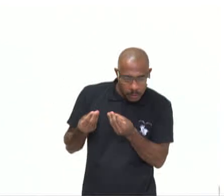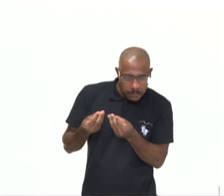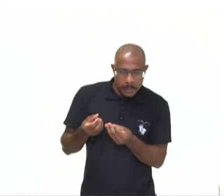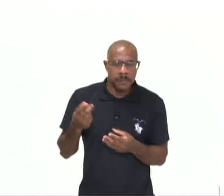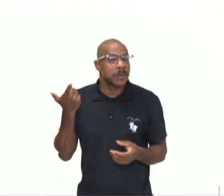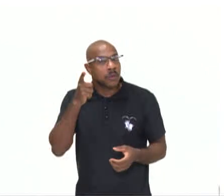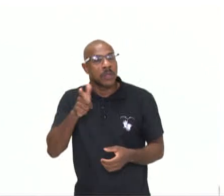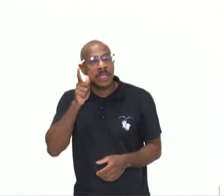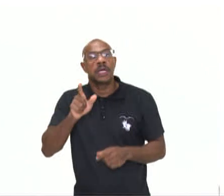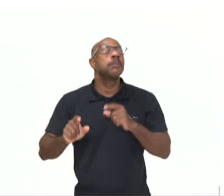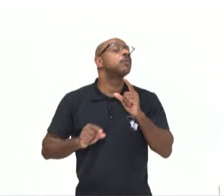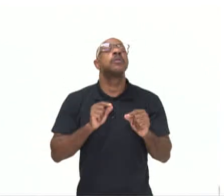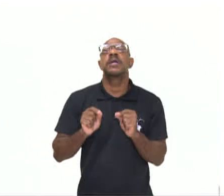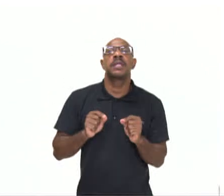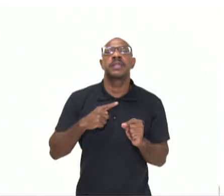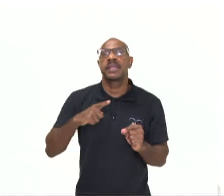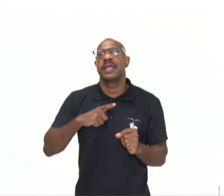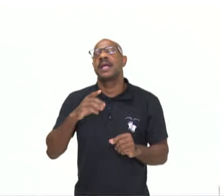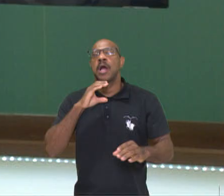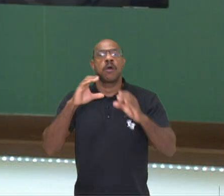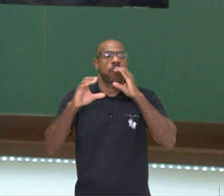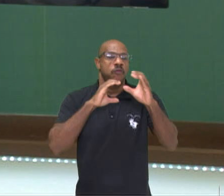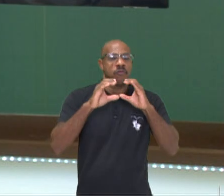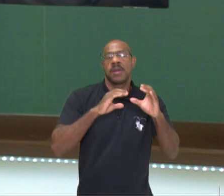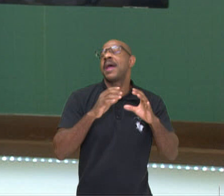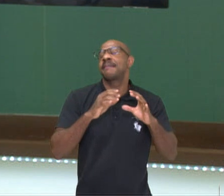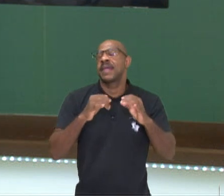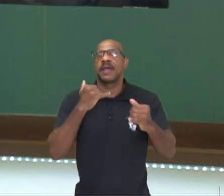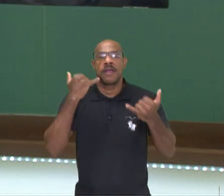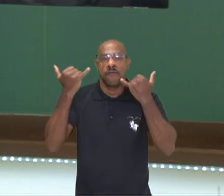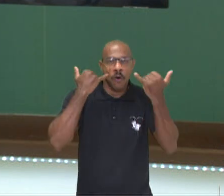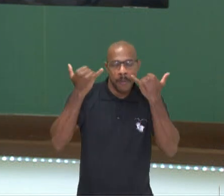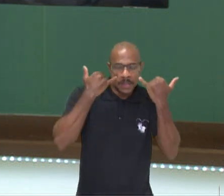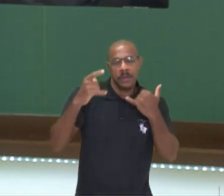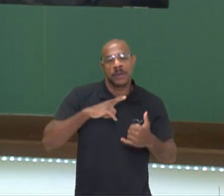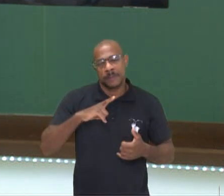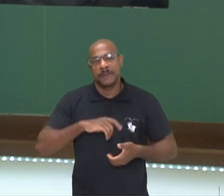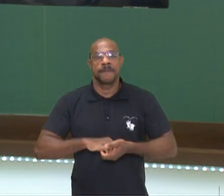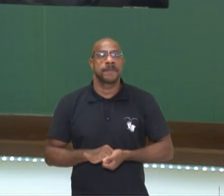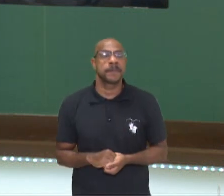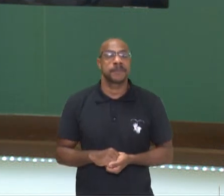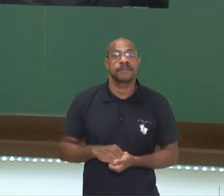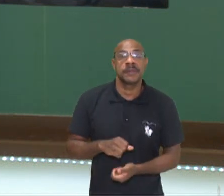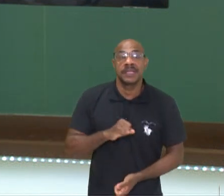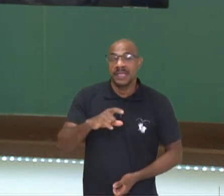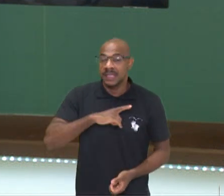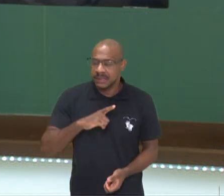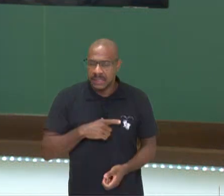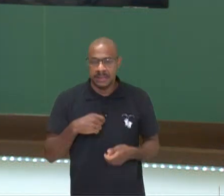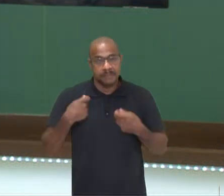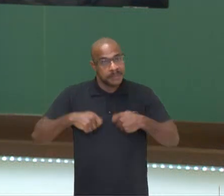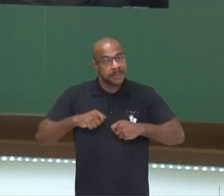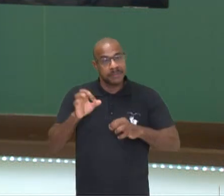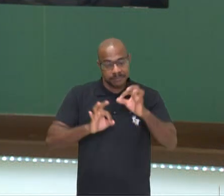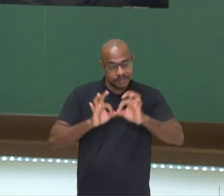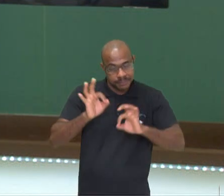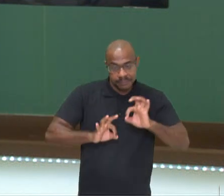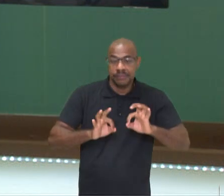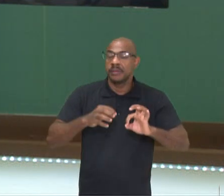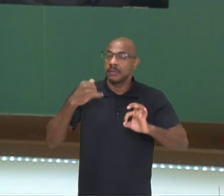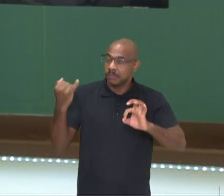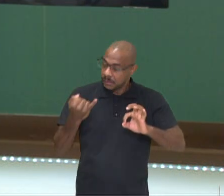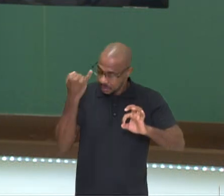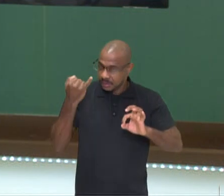para que consigamos obter todas as informações que buscamos sentem a necessidade de ser planejamento desse roteiro